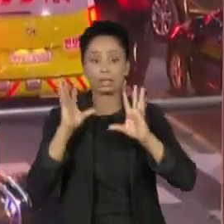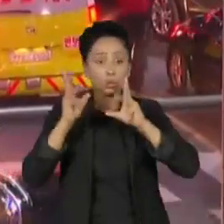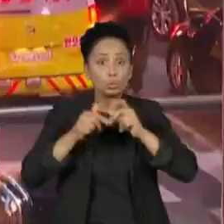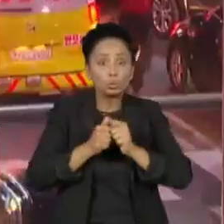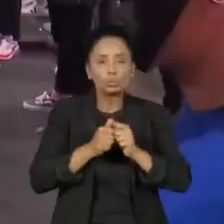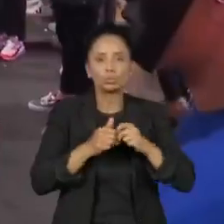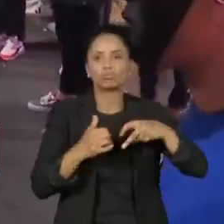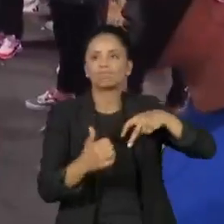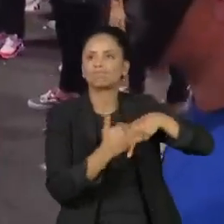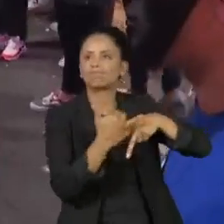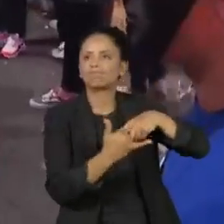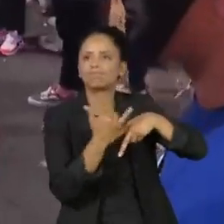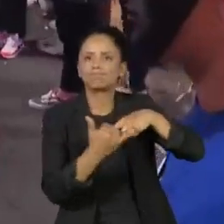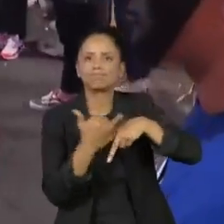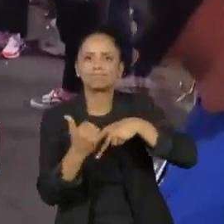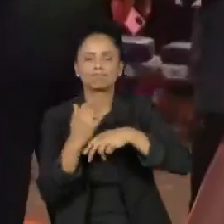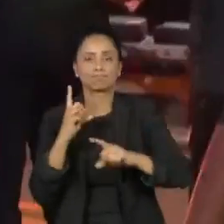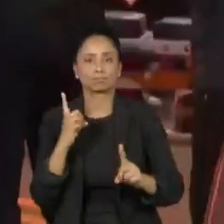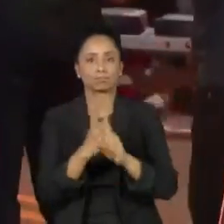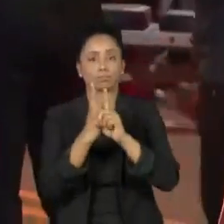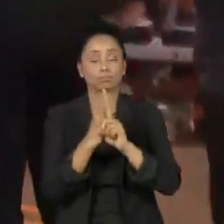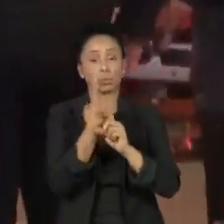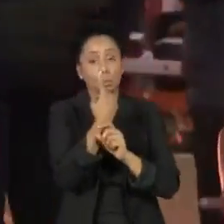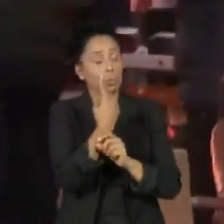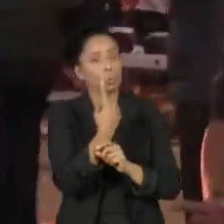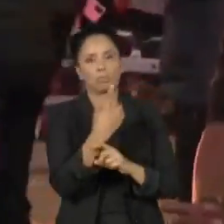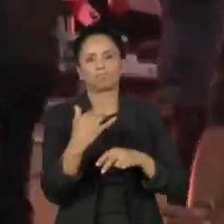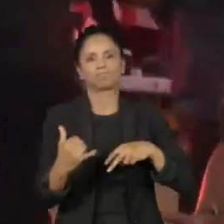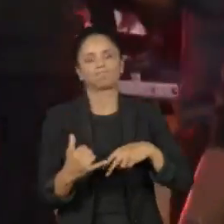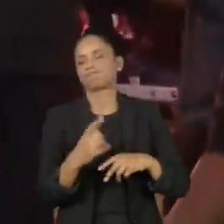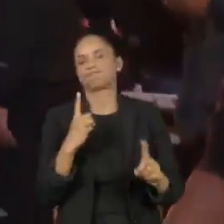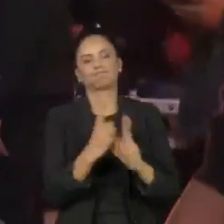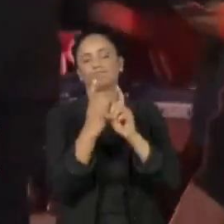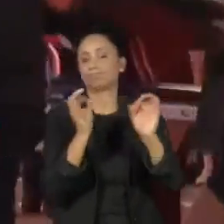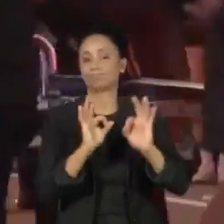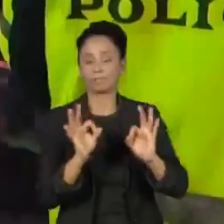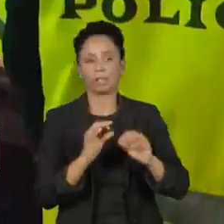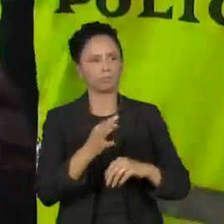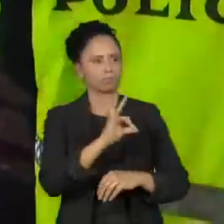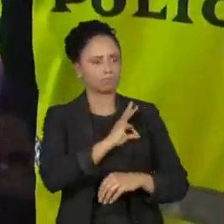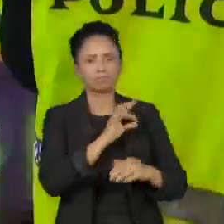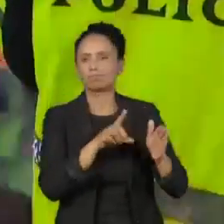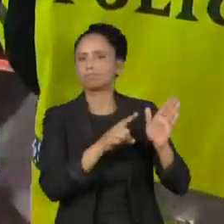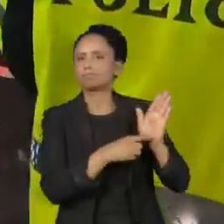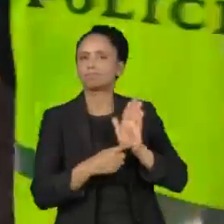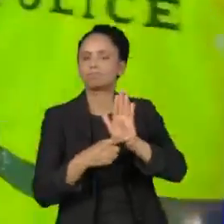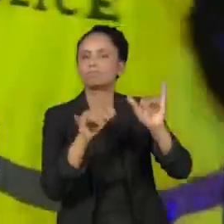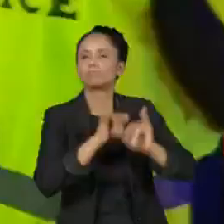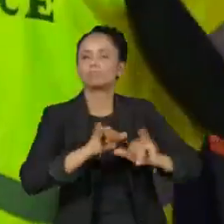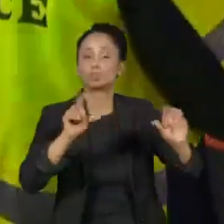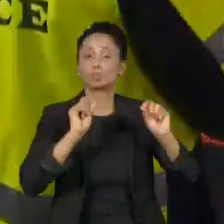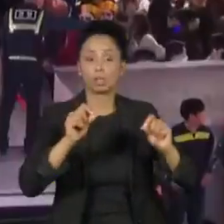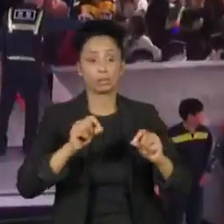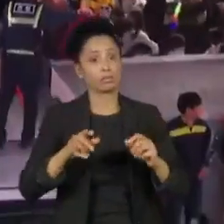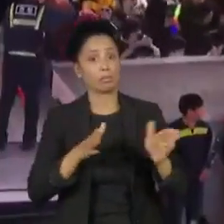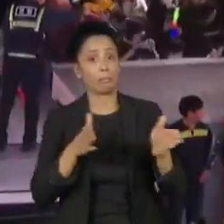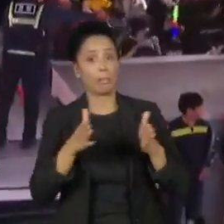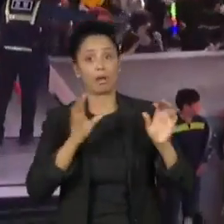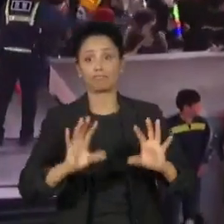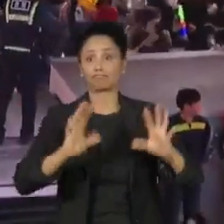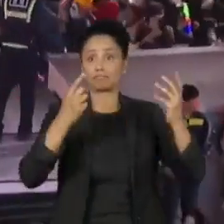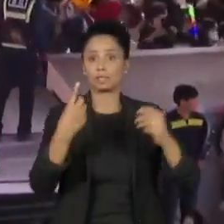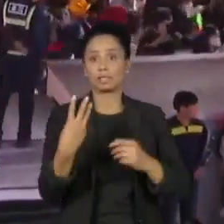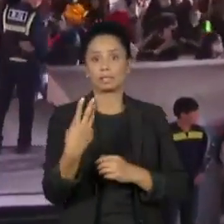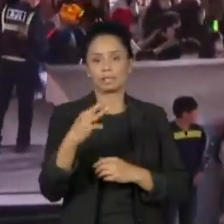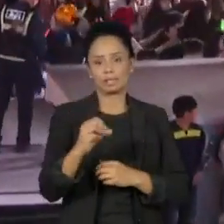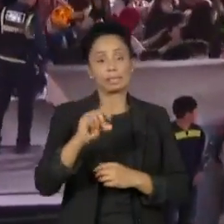foram identificadas com exceção de uma autoridades locais informaram que durante o evento mais de 130